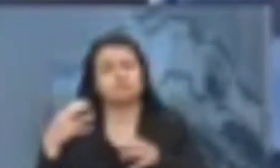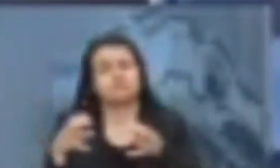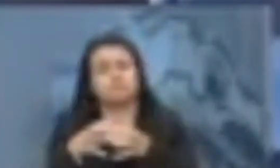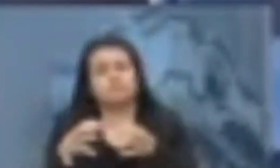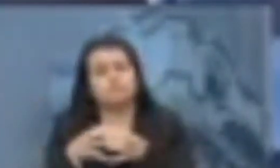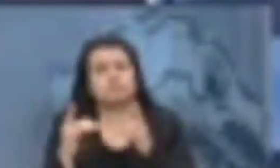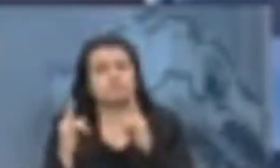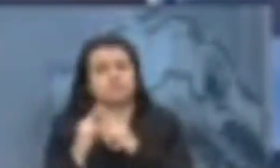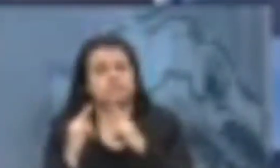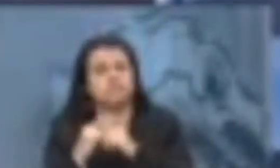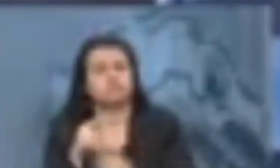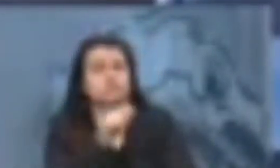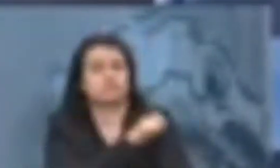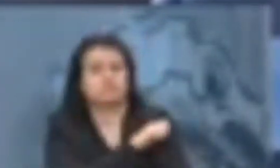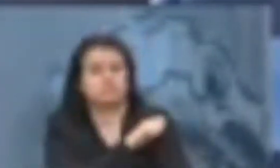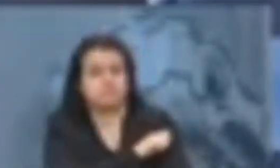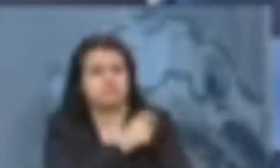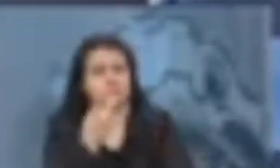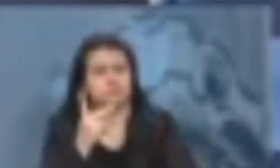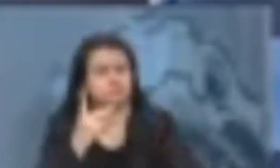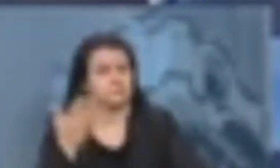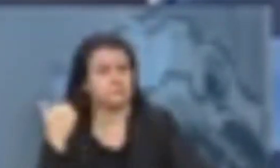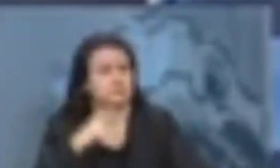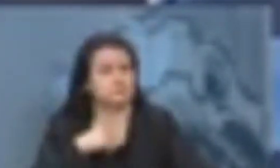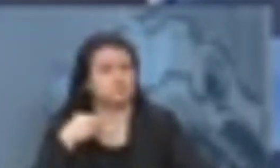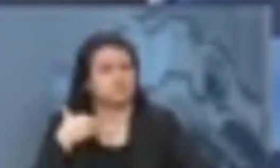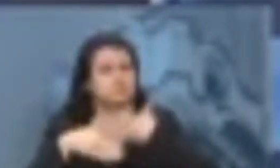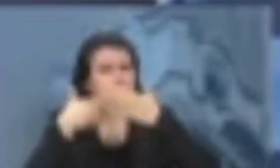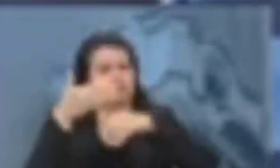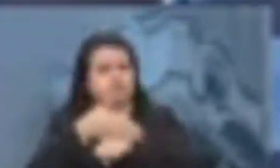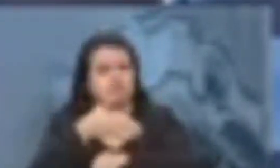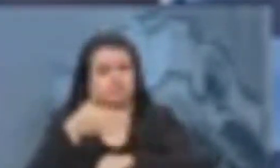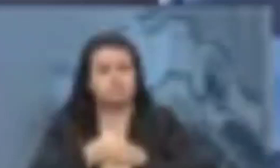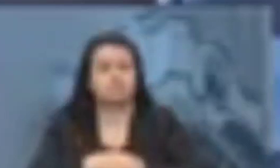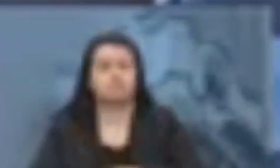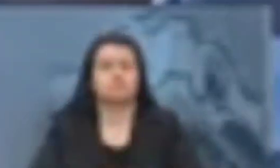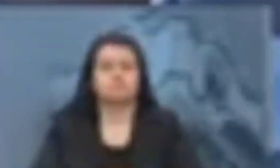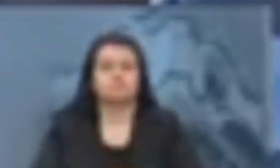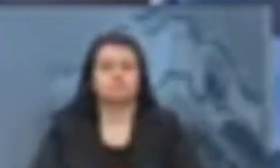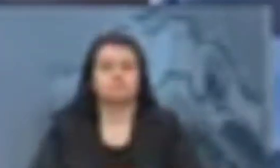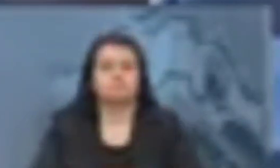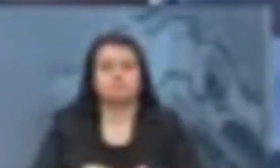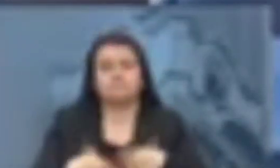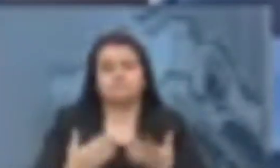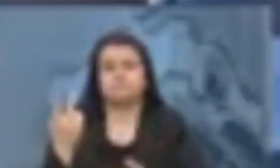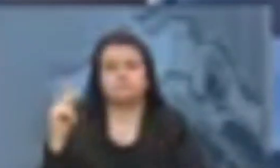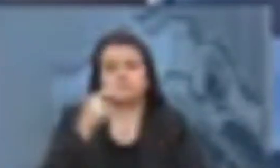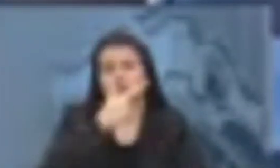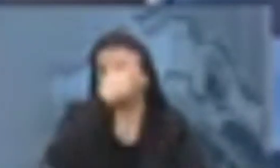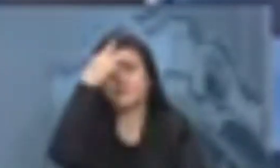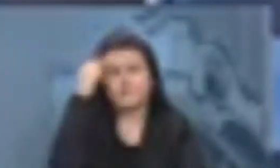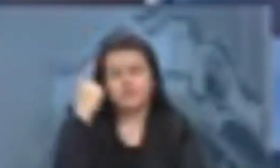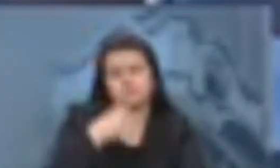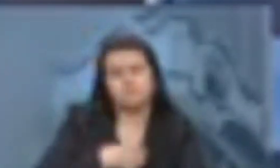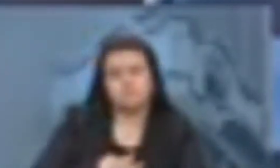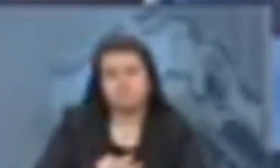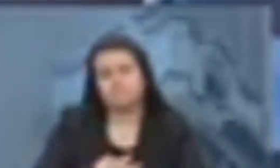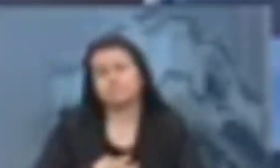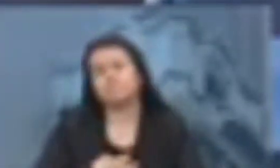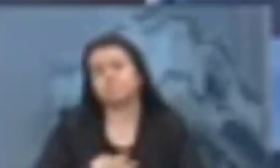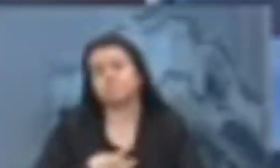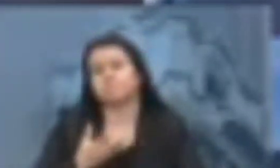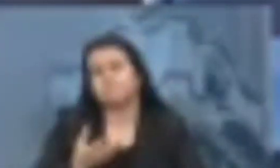do movimento estudantil, e que, felizmente, o prefeito Sebastião Melo honrou